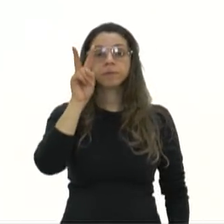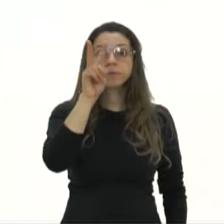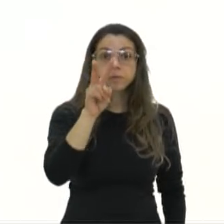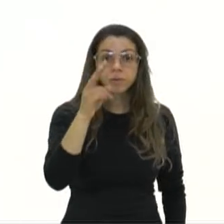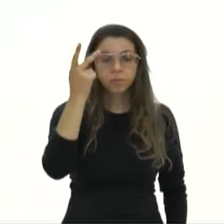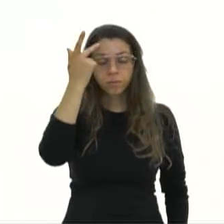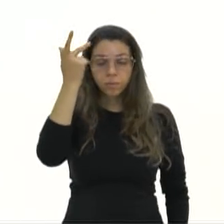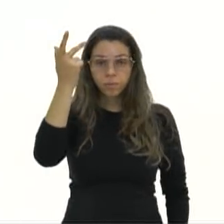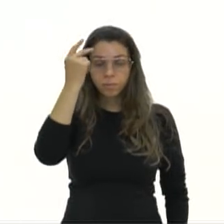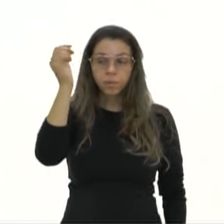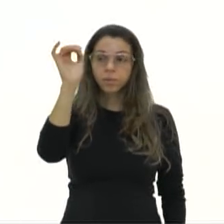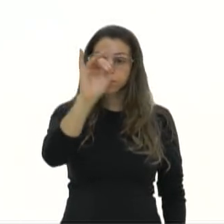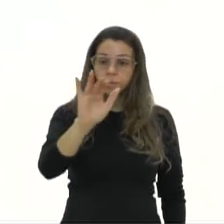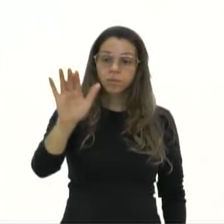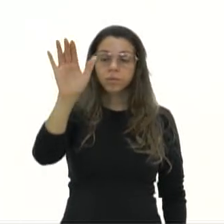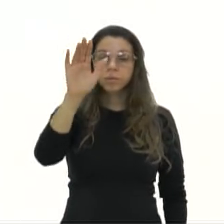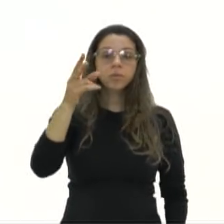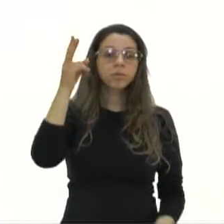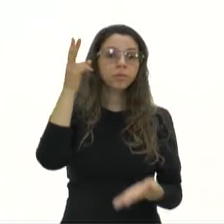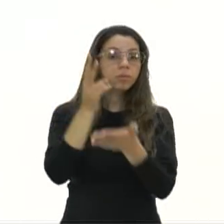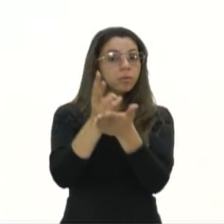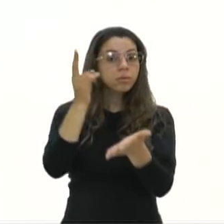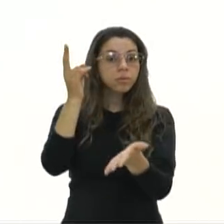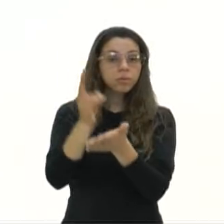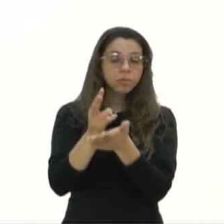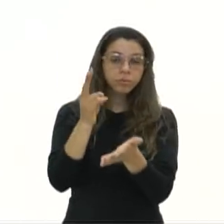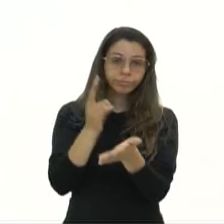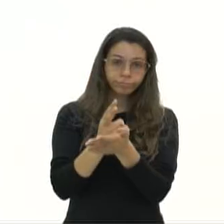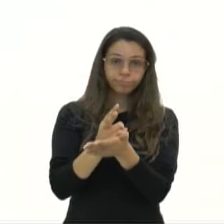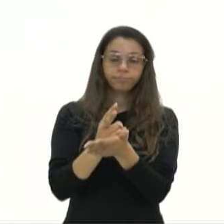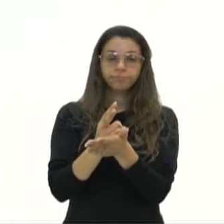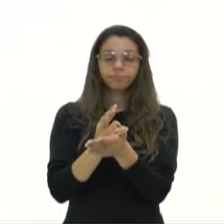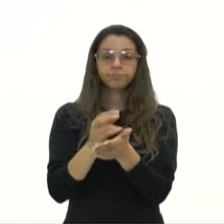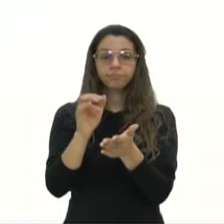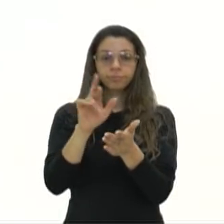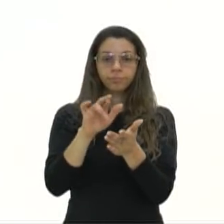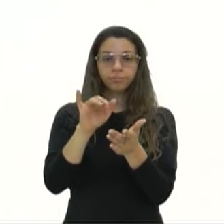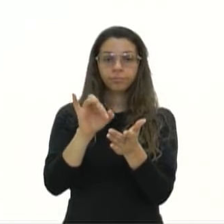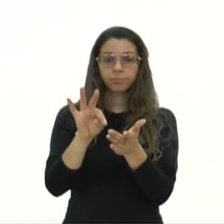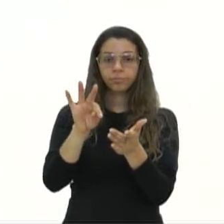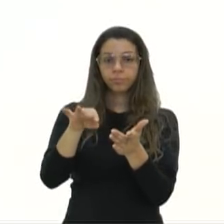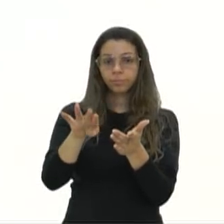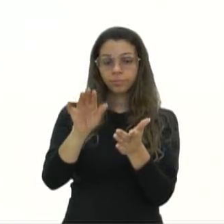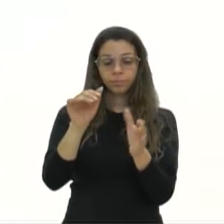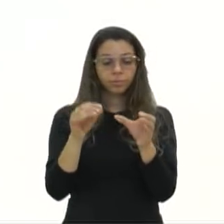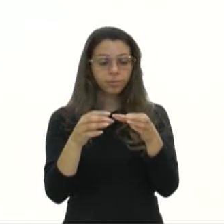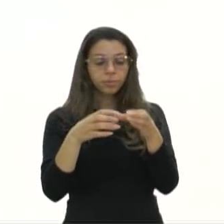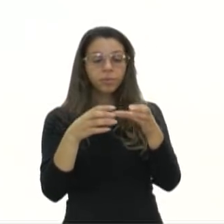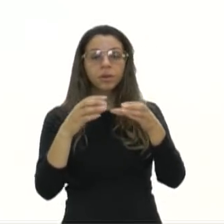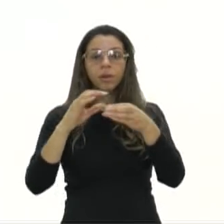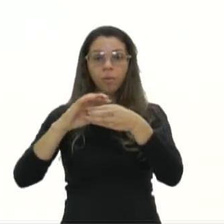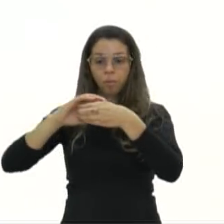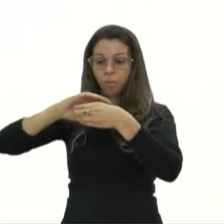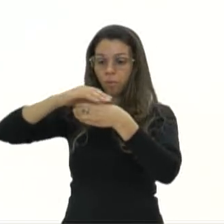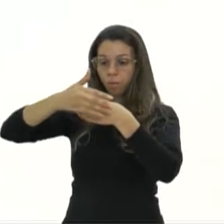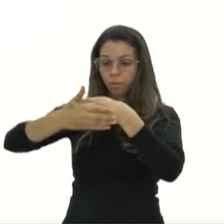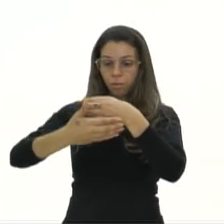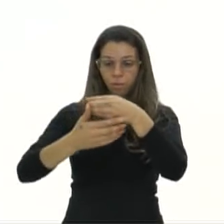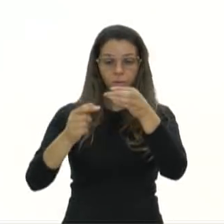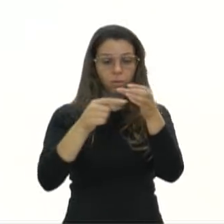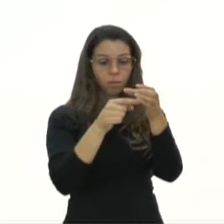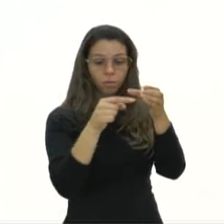ela é sempre formada na retina, que é a camada mais interna dos nossos olhos. Uma